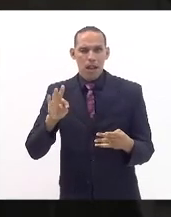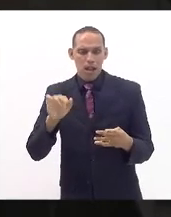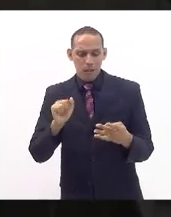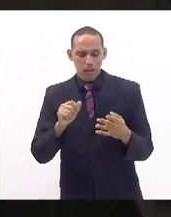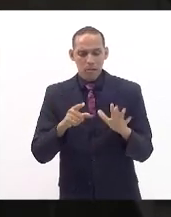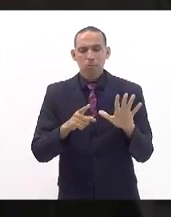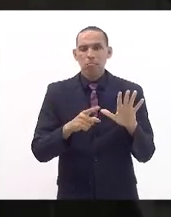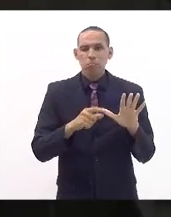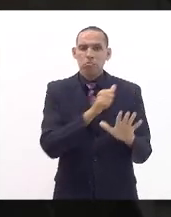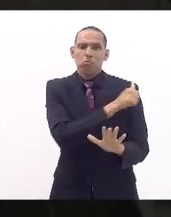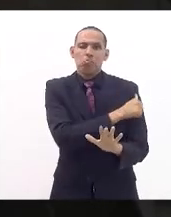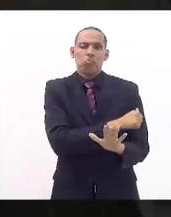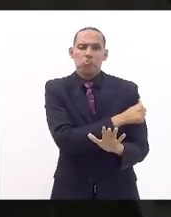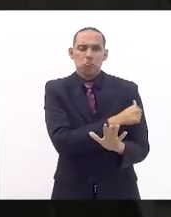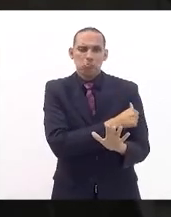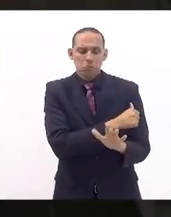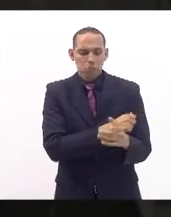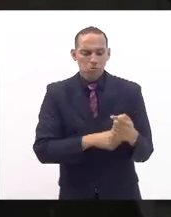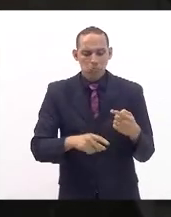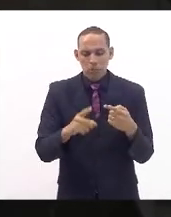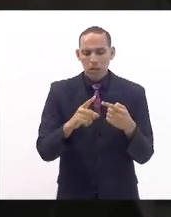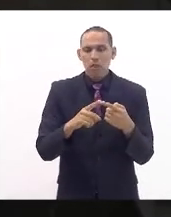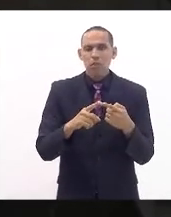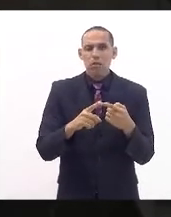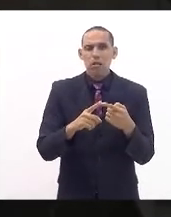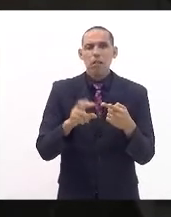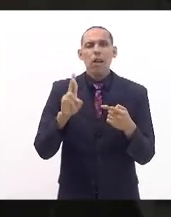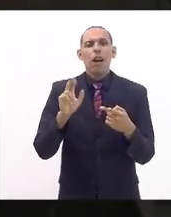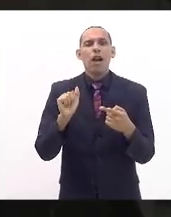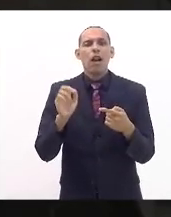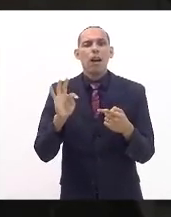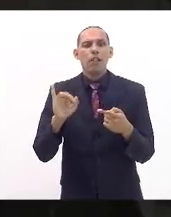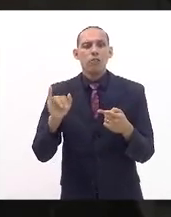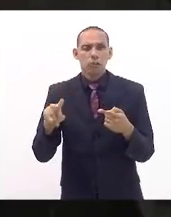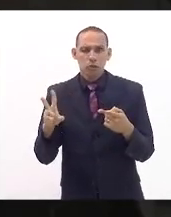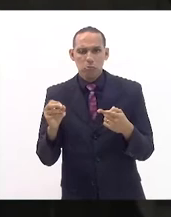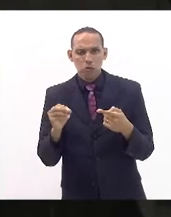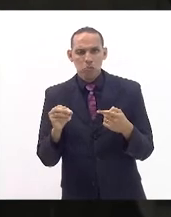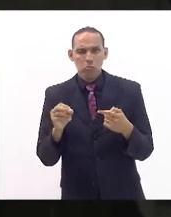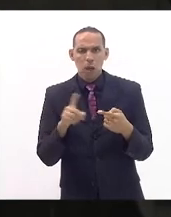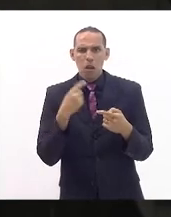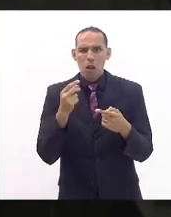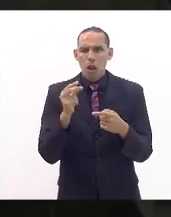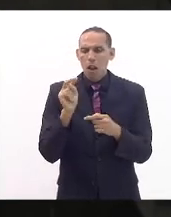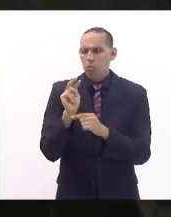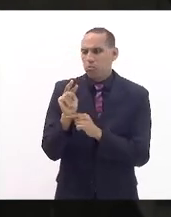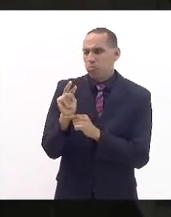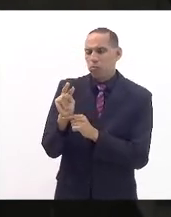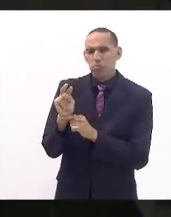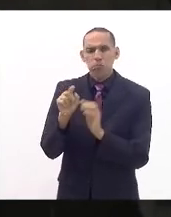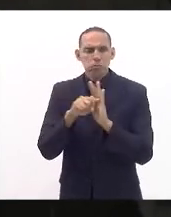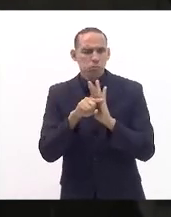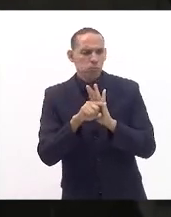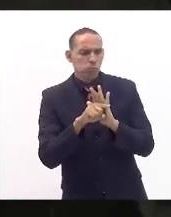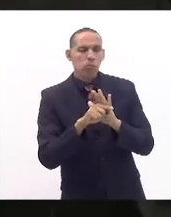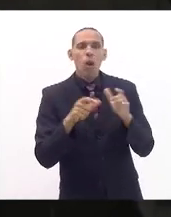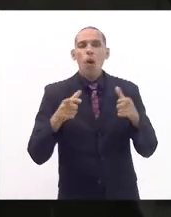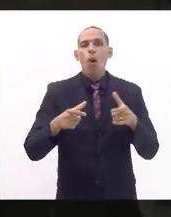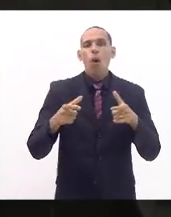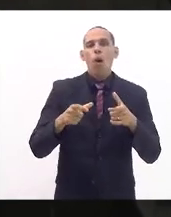enfermeira Rejane, deputado Ratinho, estivemos inspecionando o ramal de Santa